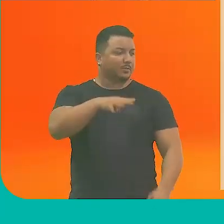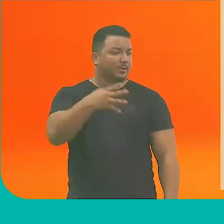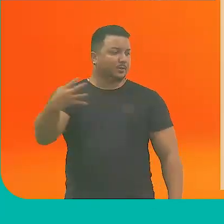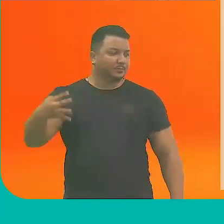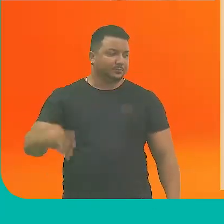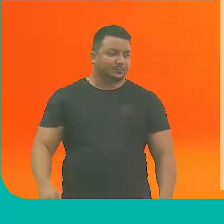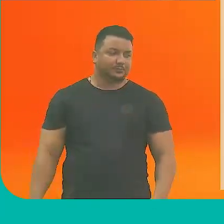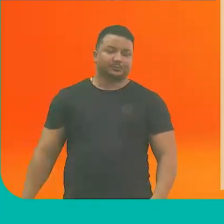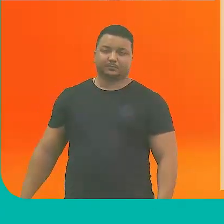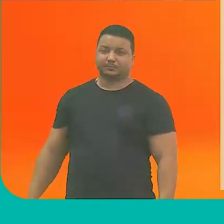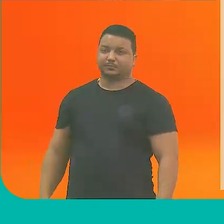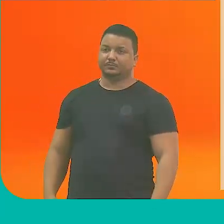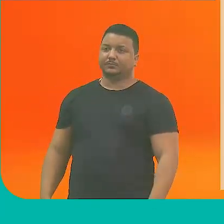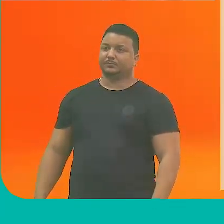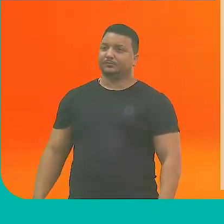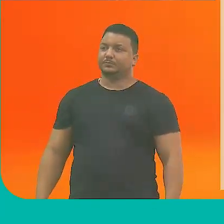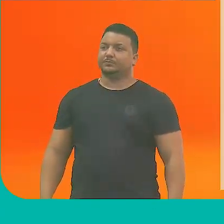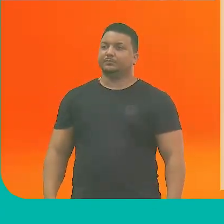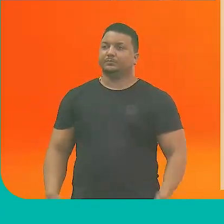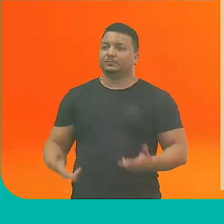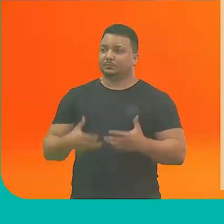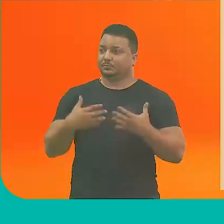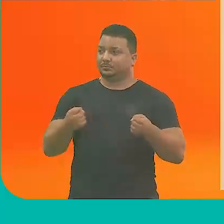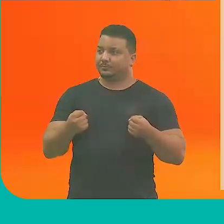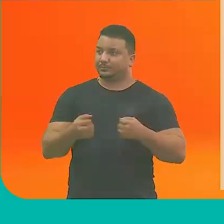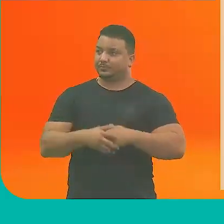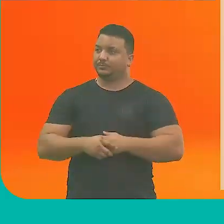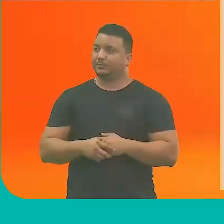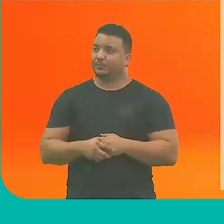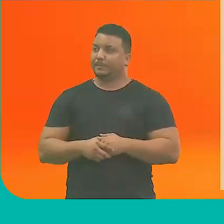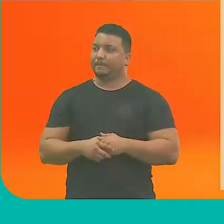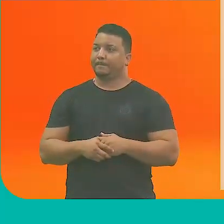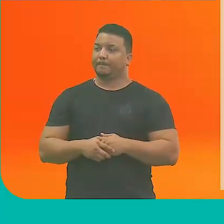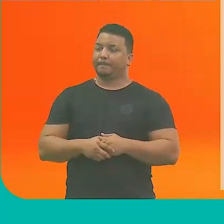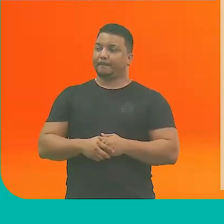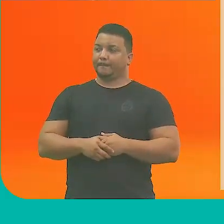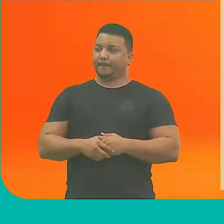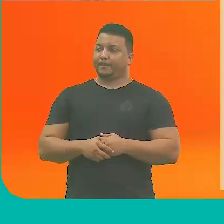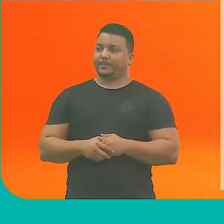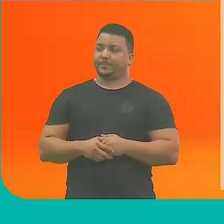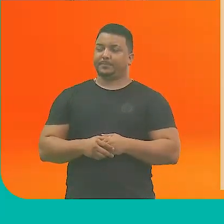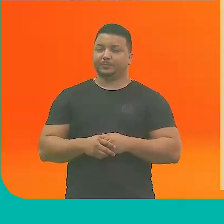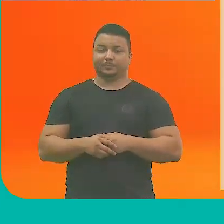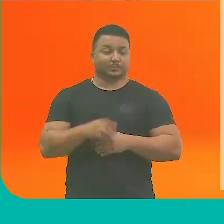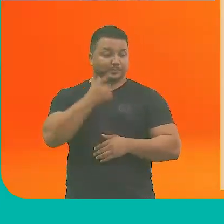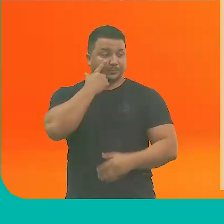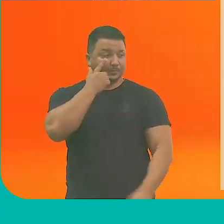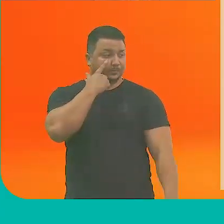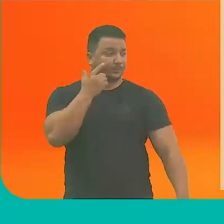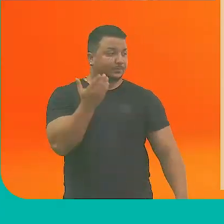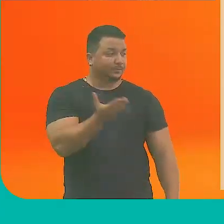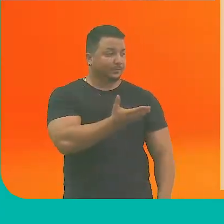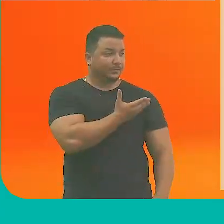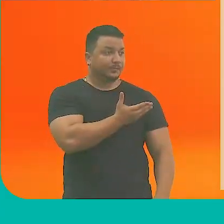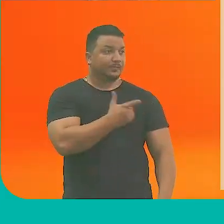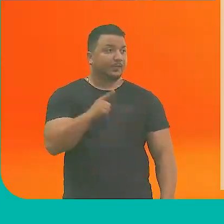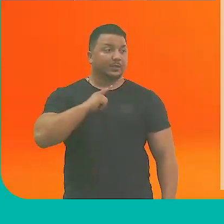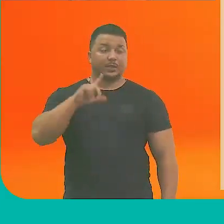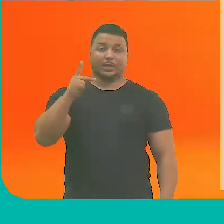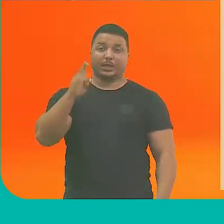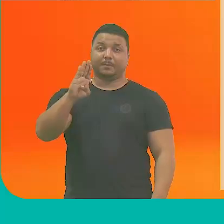bola? Beleza? Então, bora lá, ó. Se liga numa coisa, ó. A